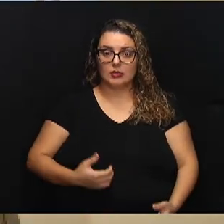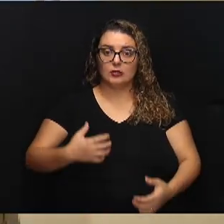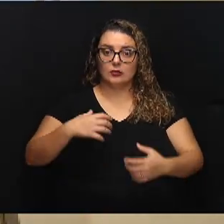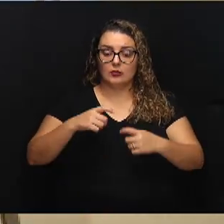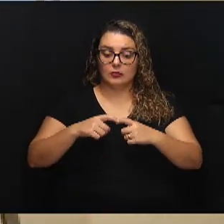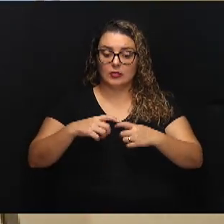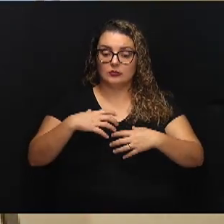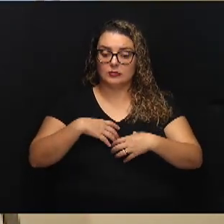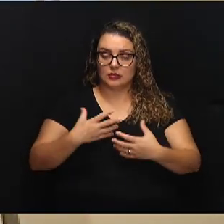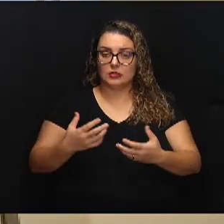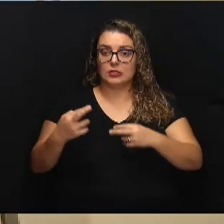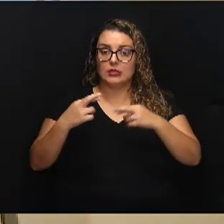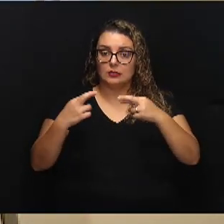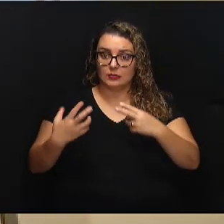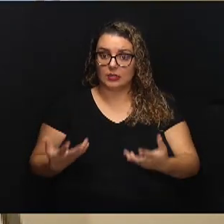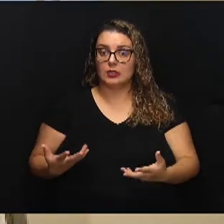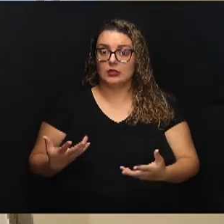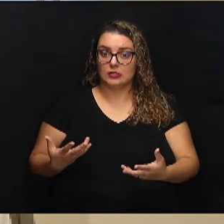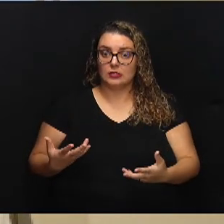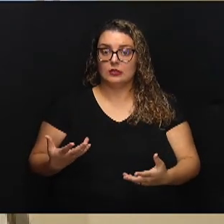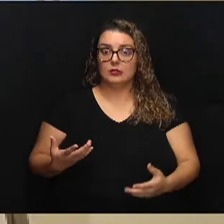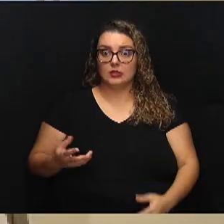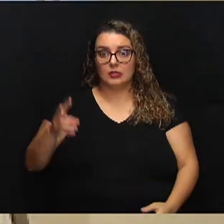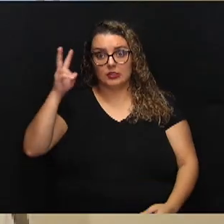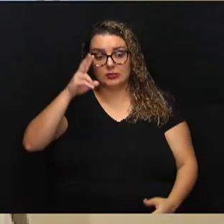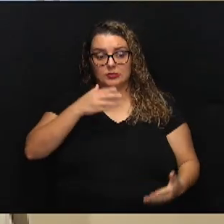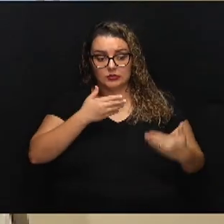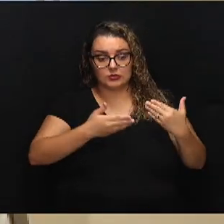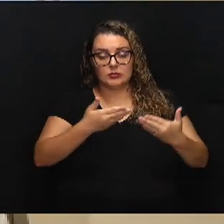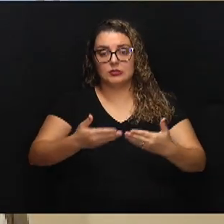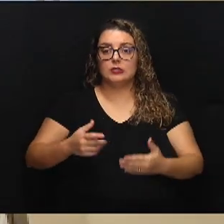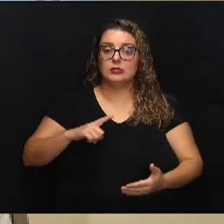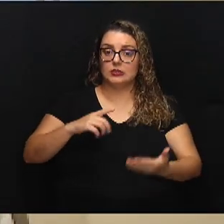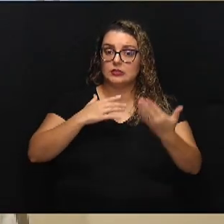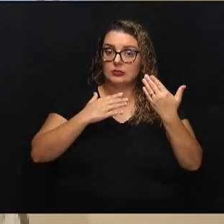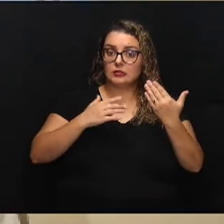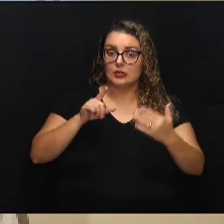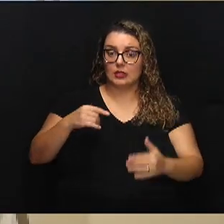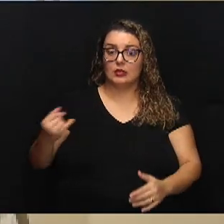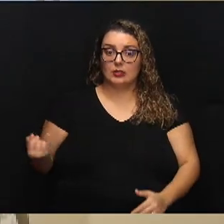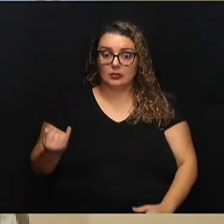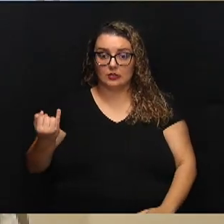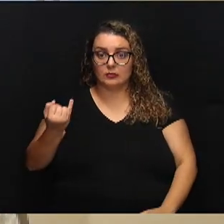também levar em consideração essa história familiar e ter essa suspeita. Então, é importante